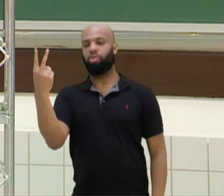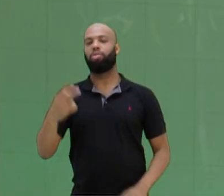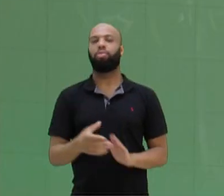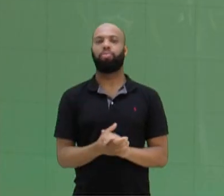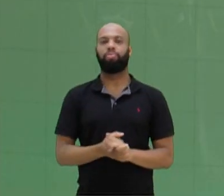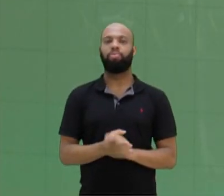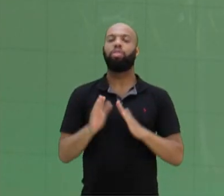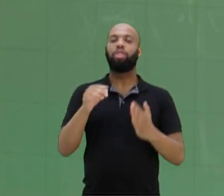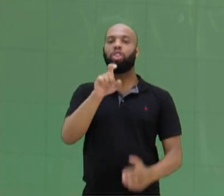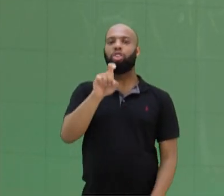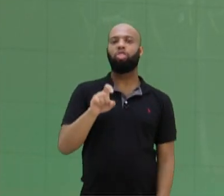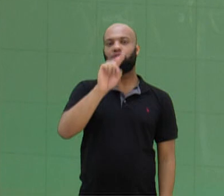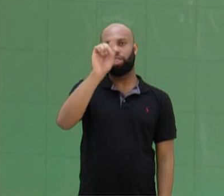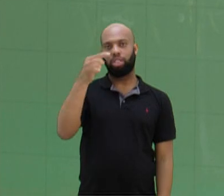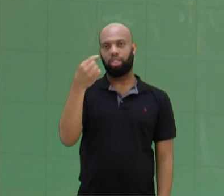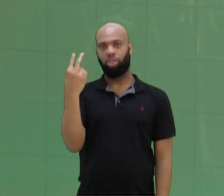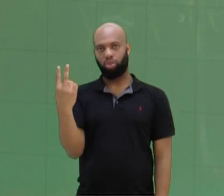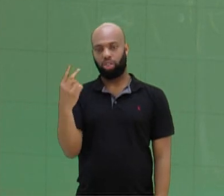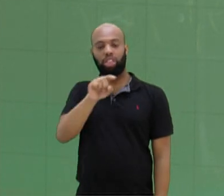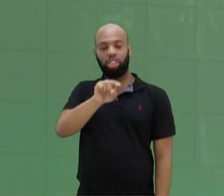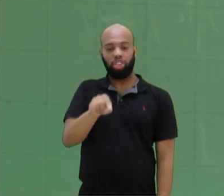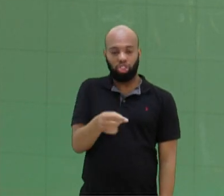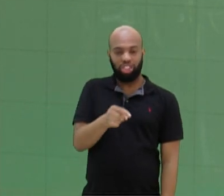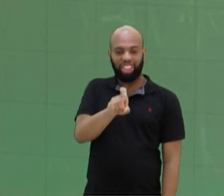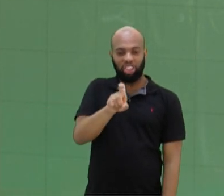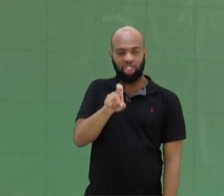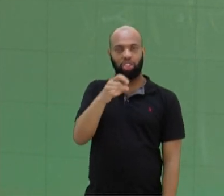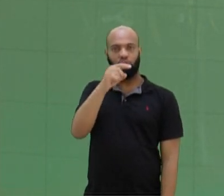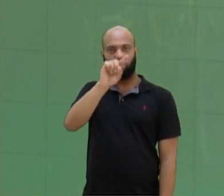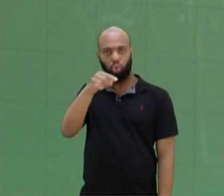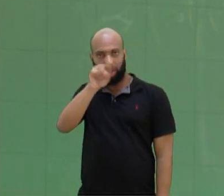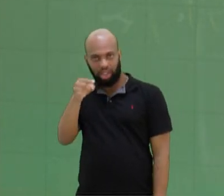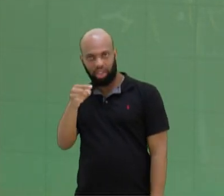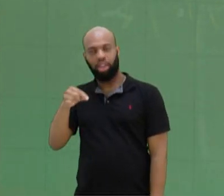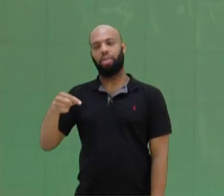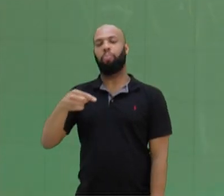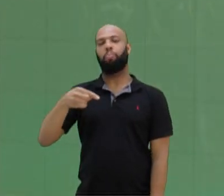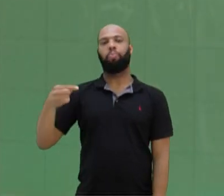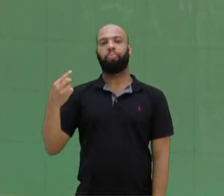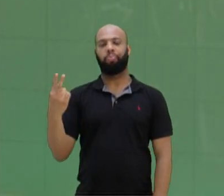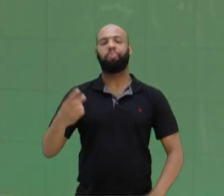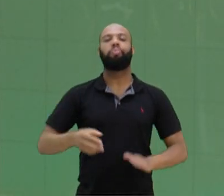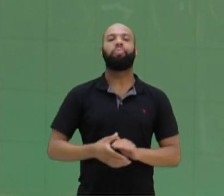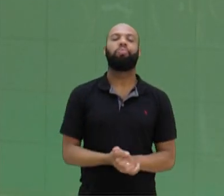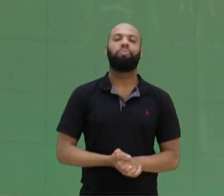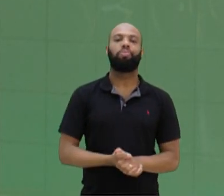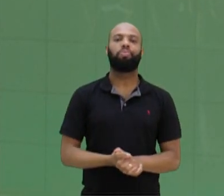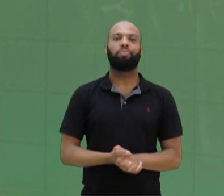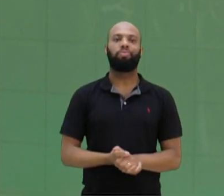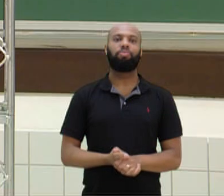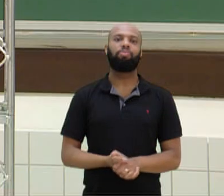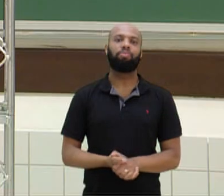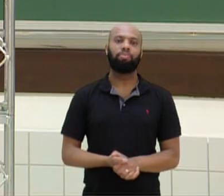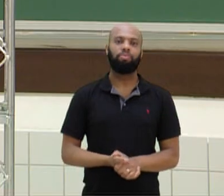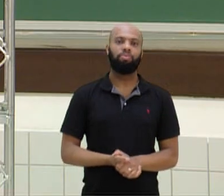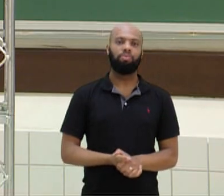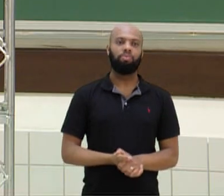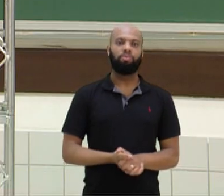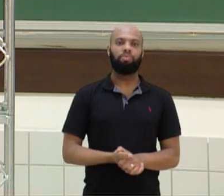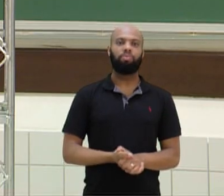grau incompleta. Não tenho o termo em x, vamos isolar o x². Então, passo o 8 somando, 2